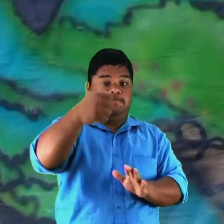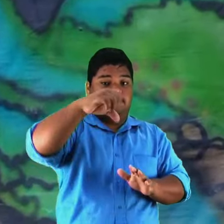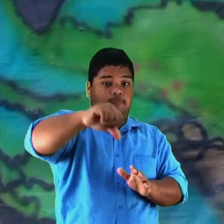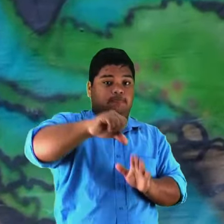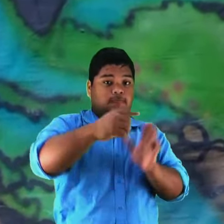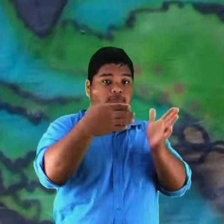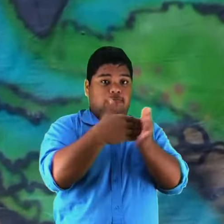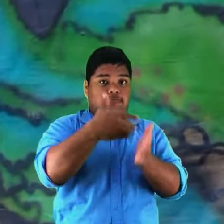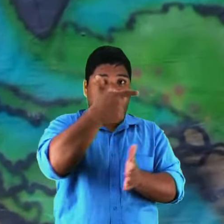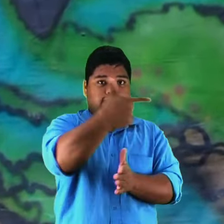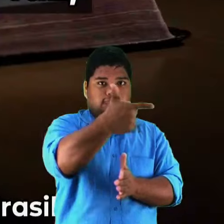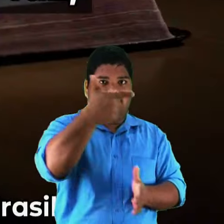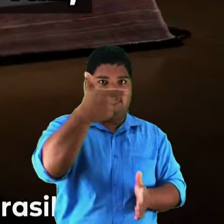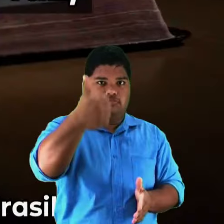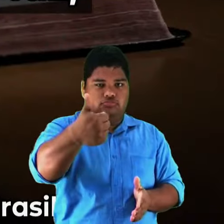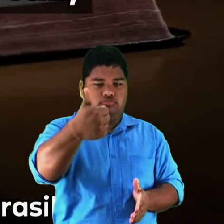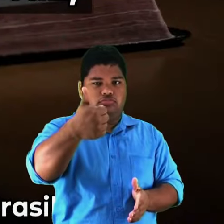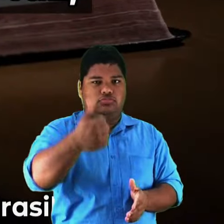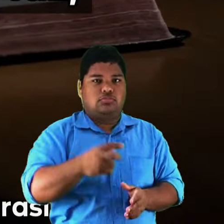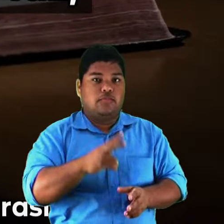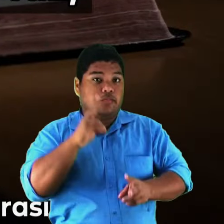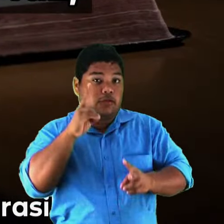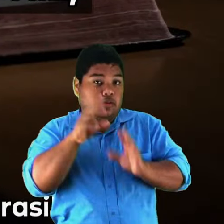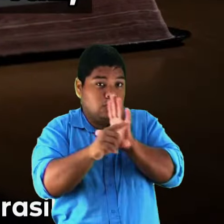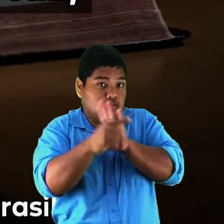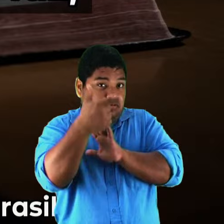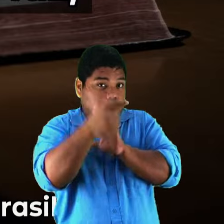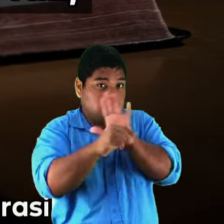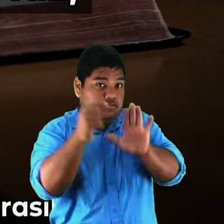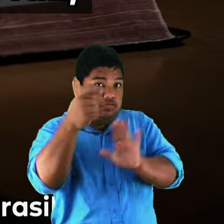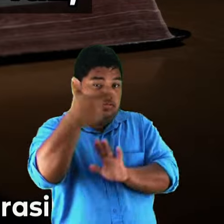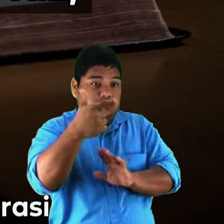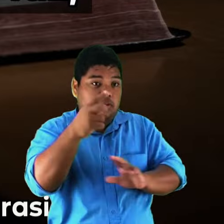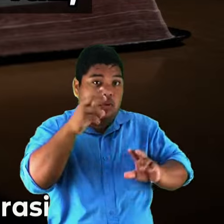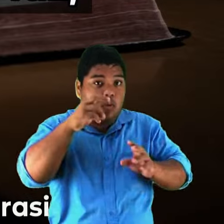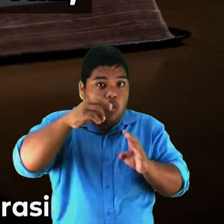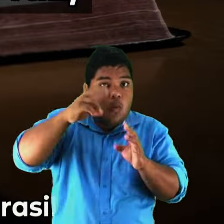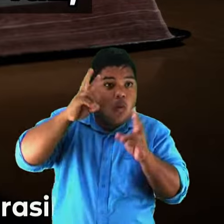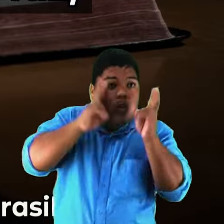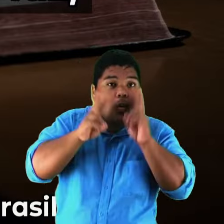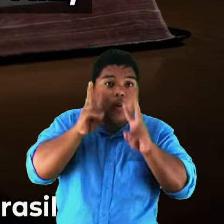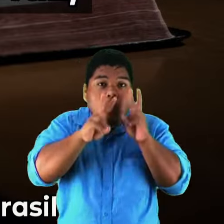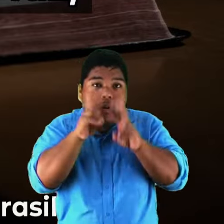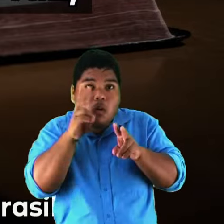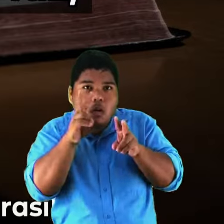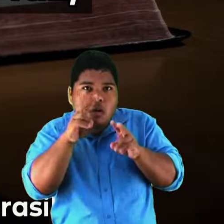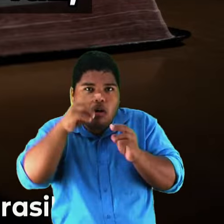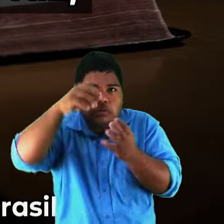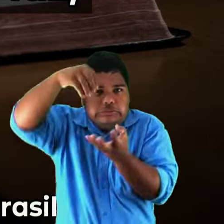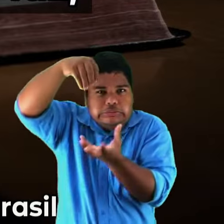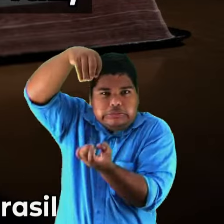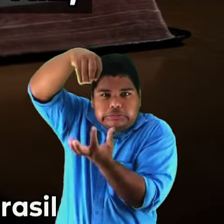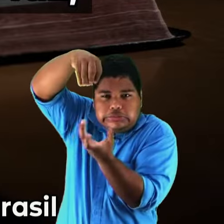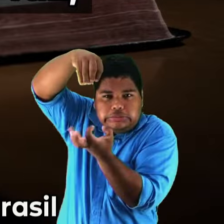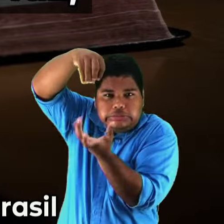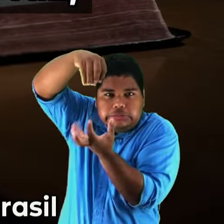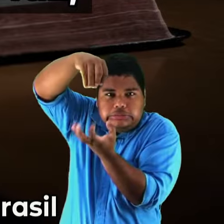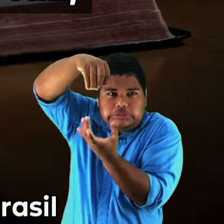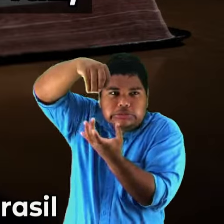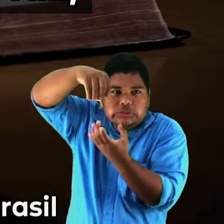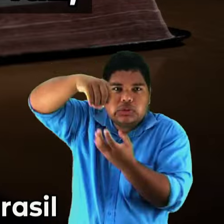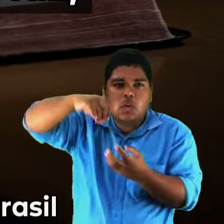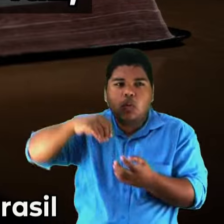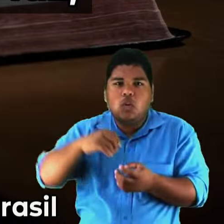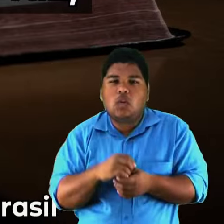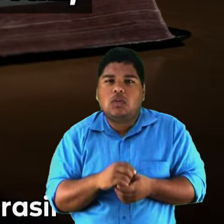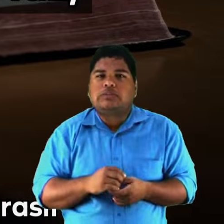diz: os olhos são a lâmpada do corpo. Se os seus olhos forem bons,